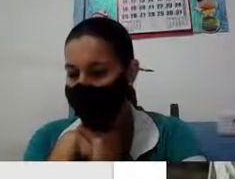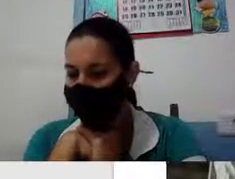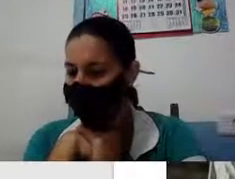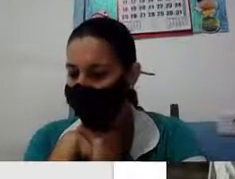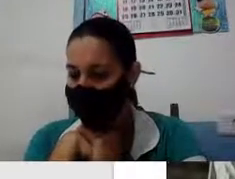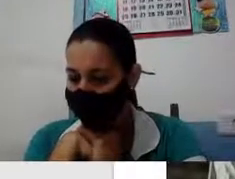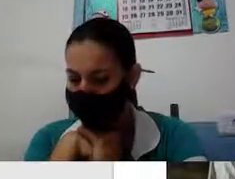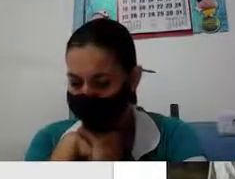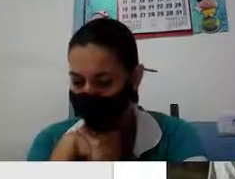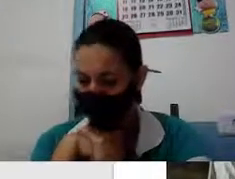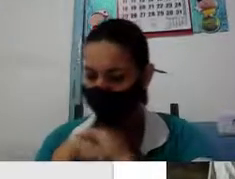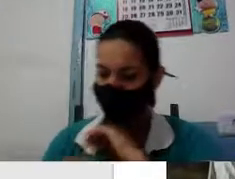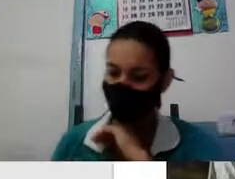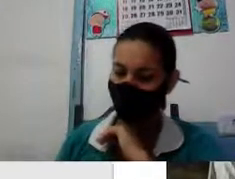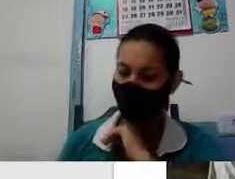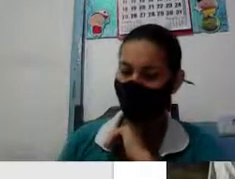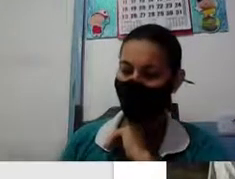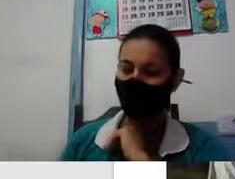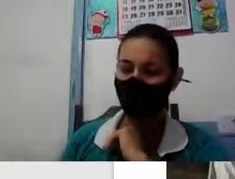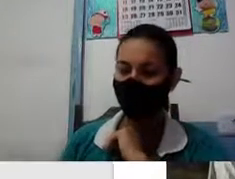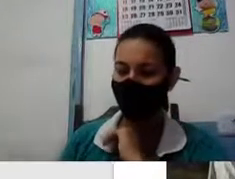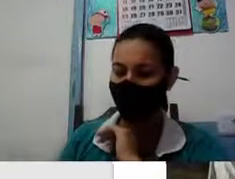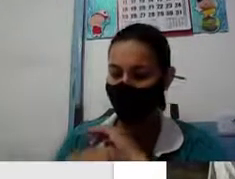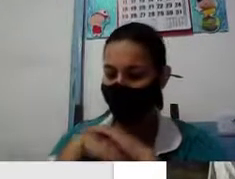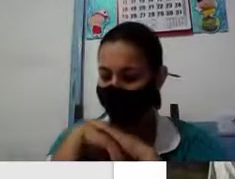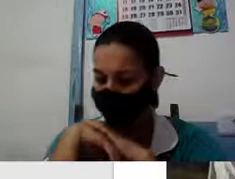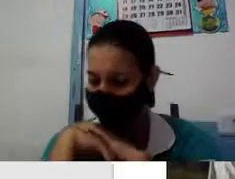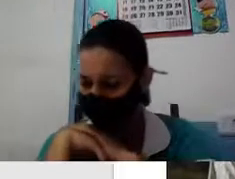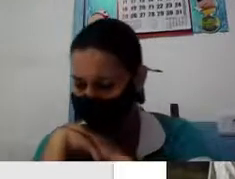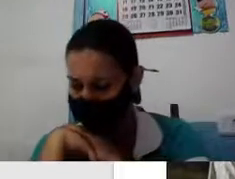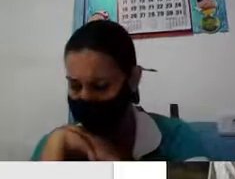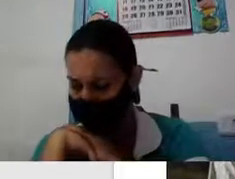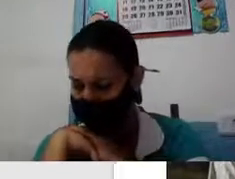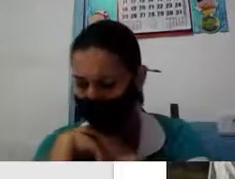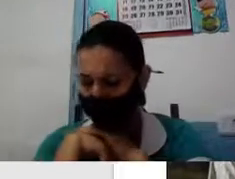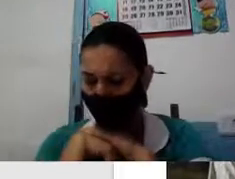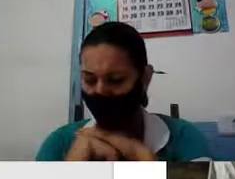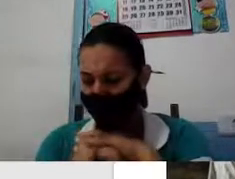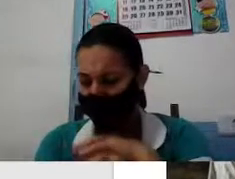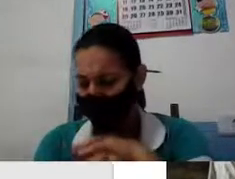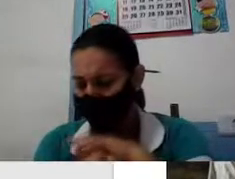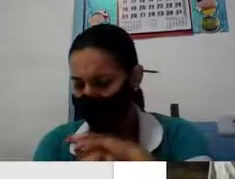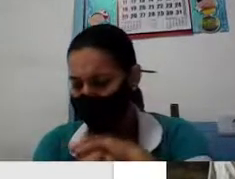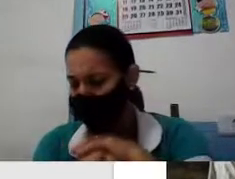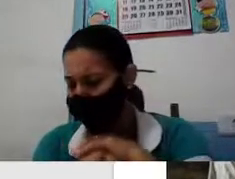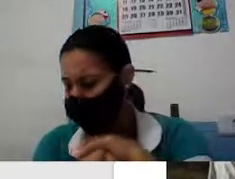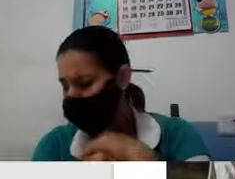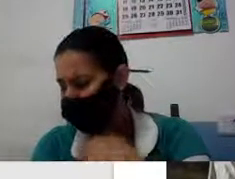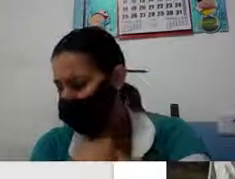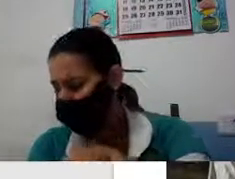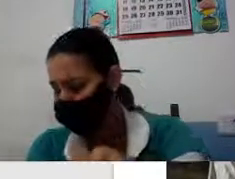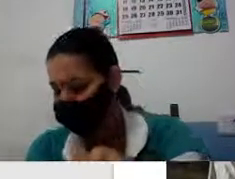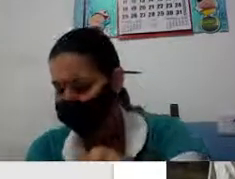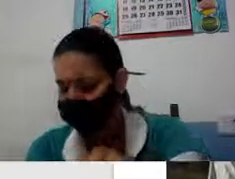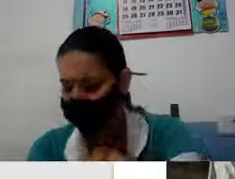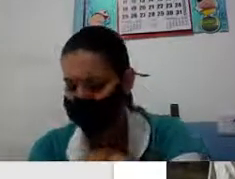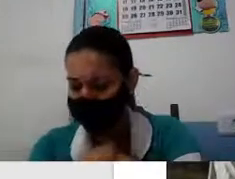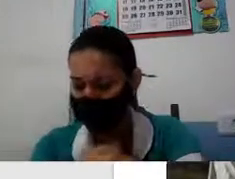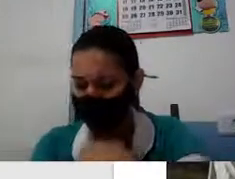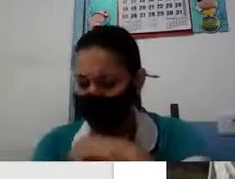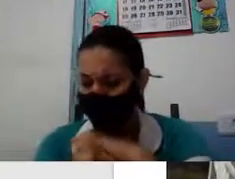como Histórias do Futuro. Aí nós temos um trecho aí na apostila, tá? Aí nós temos outros autores aí